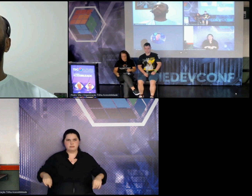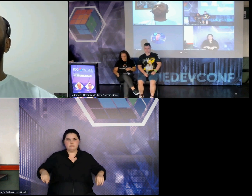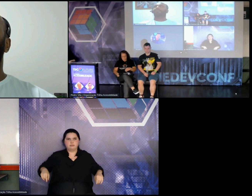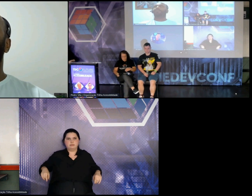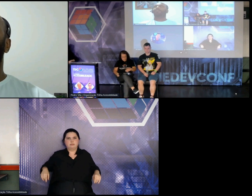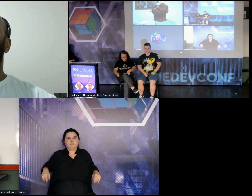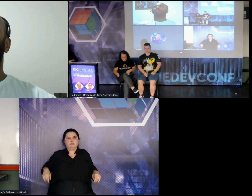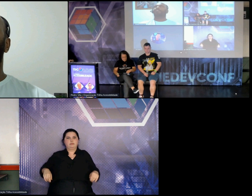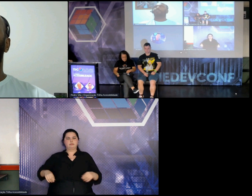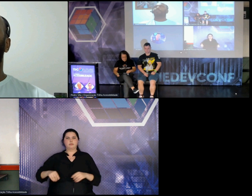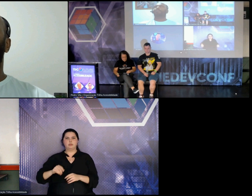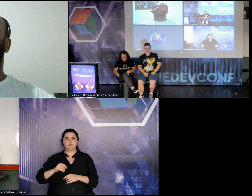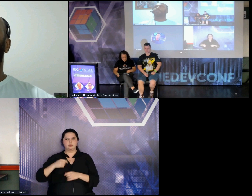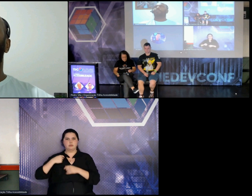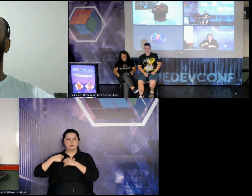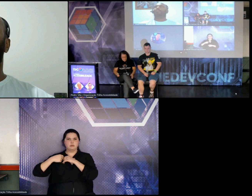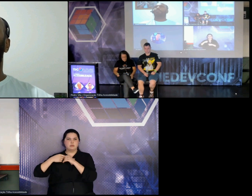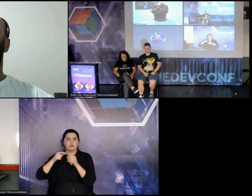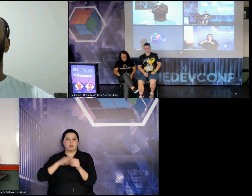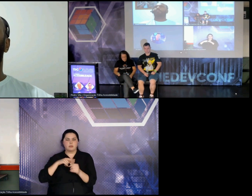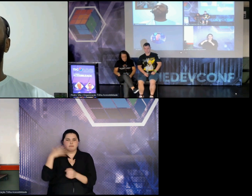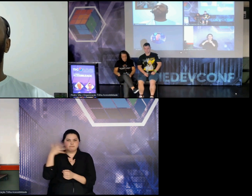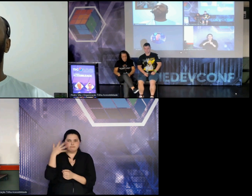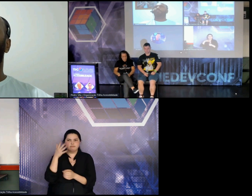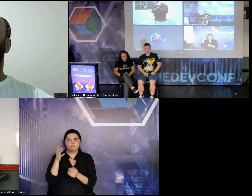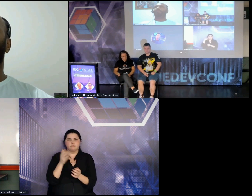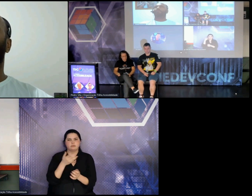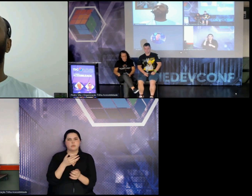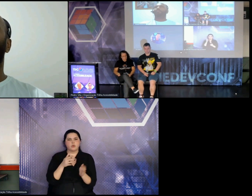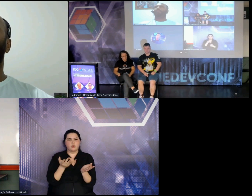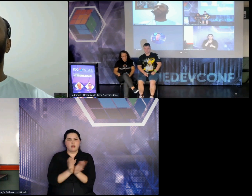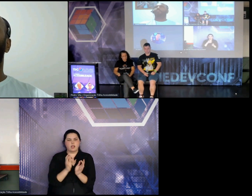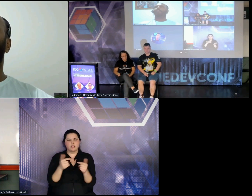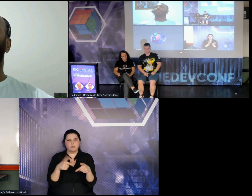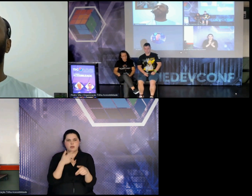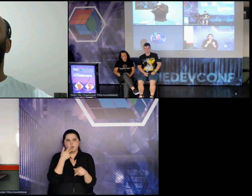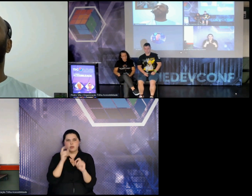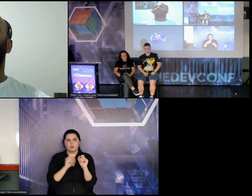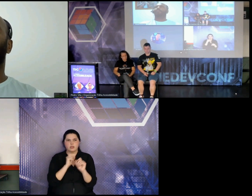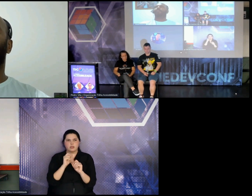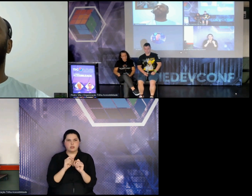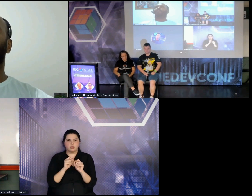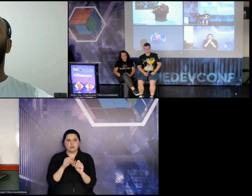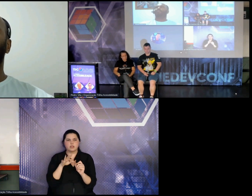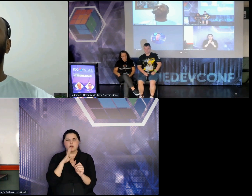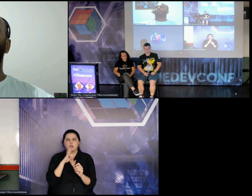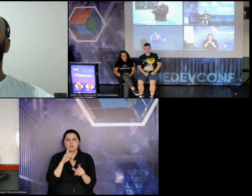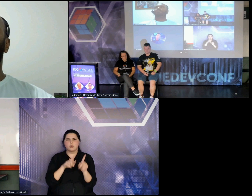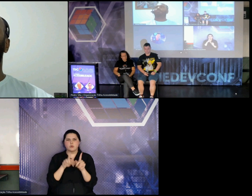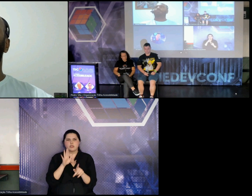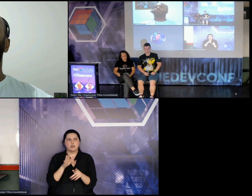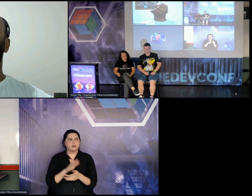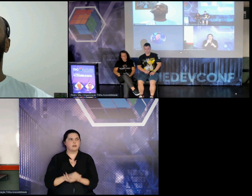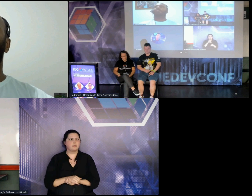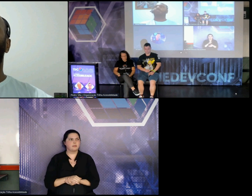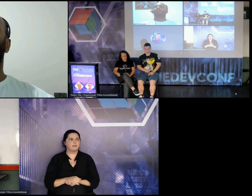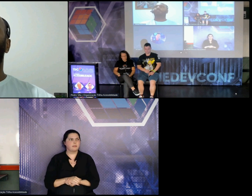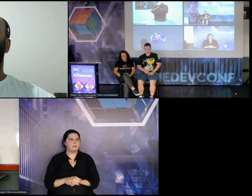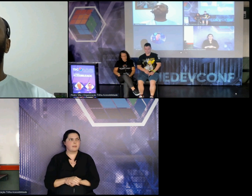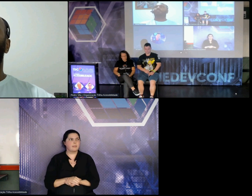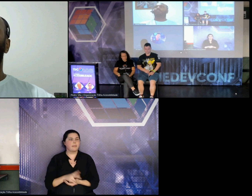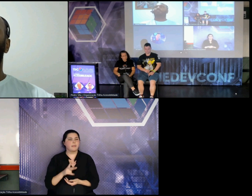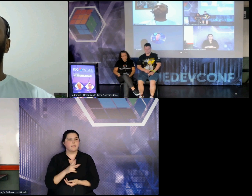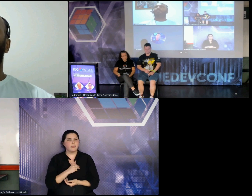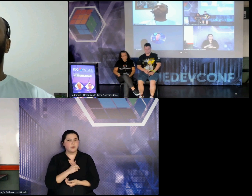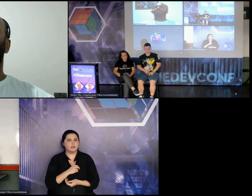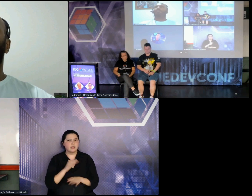uma fala que um companheiro nosso de trabalho ele costuma utilizar, que talvez muitos já conheçam, né? Que é assim, poxa, às